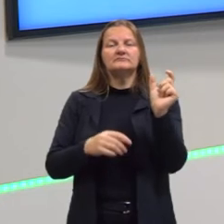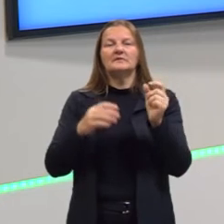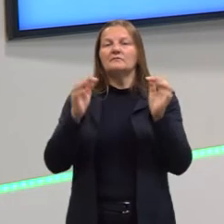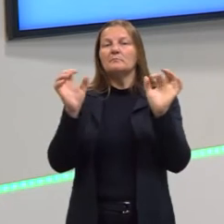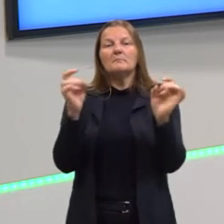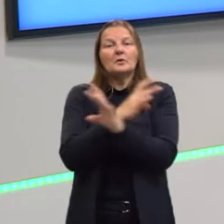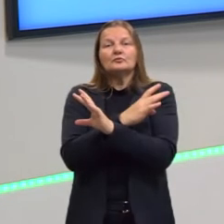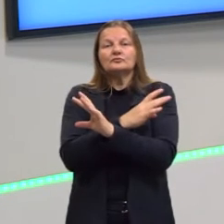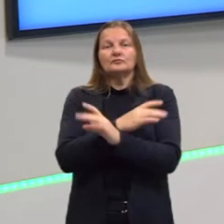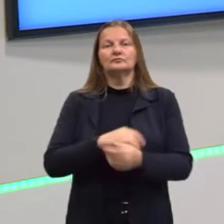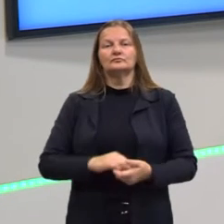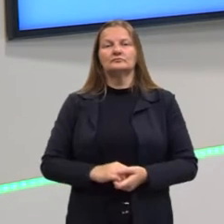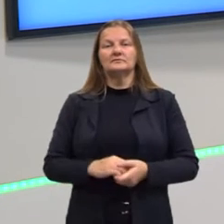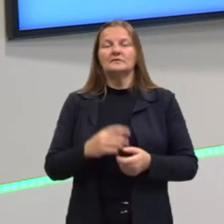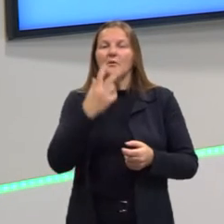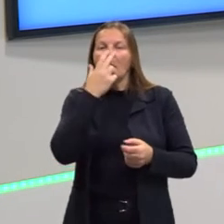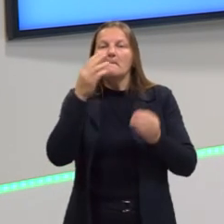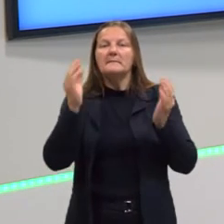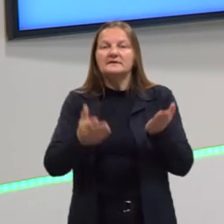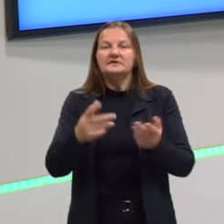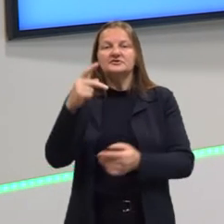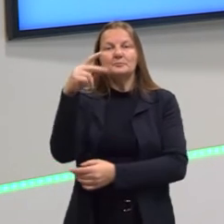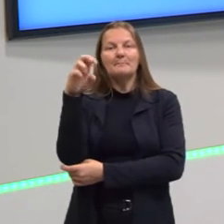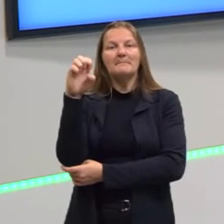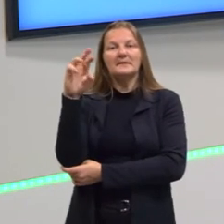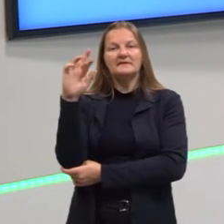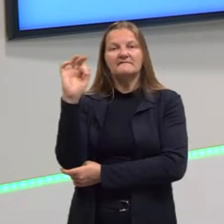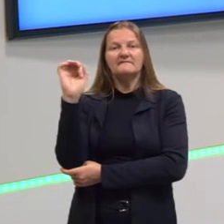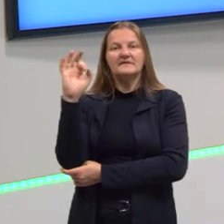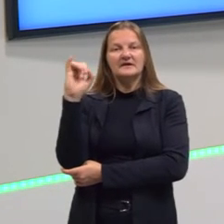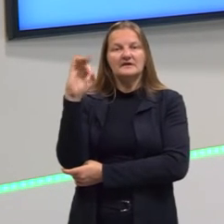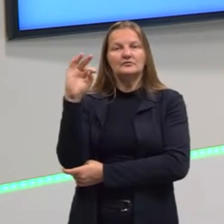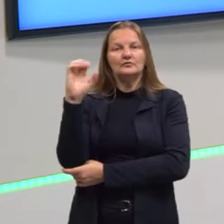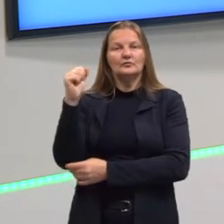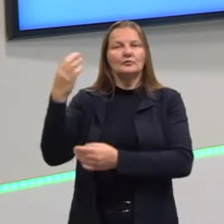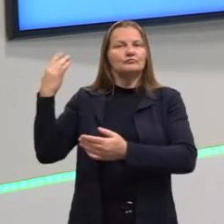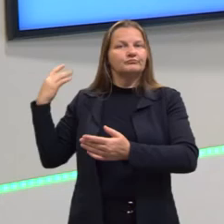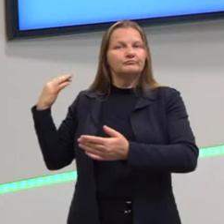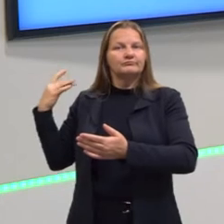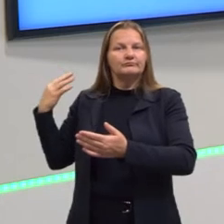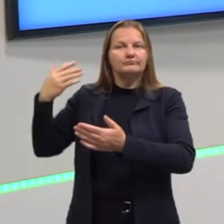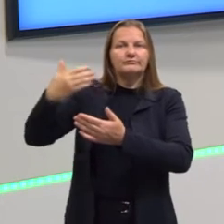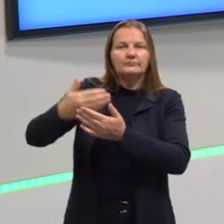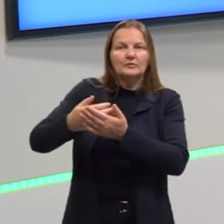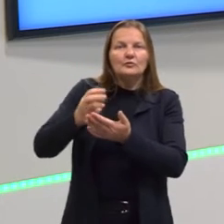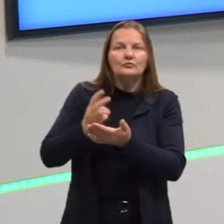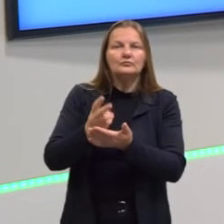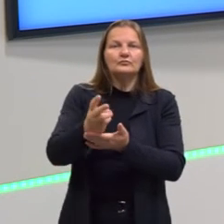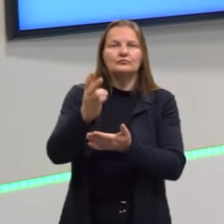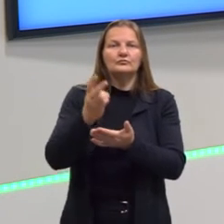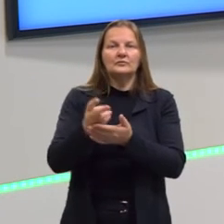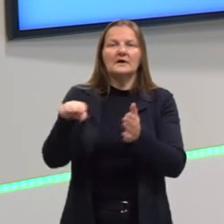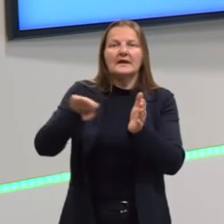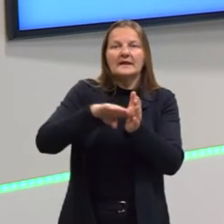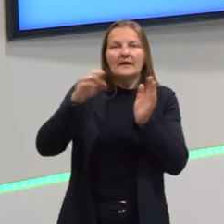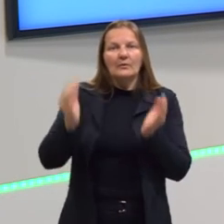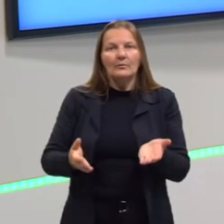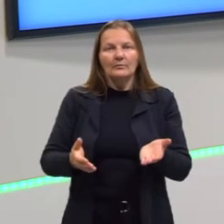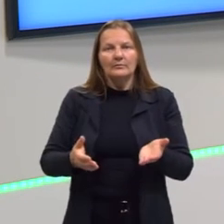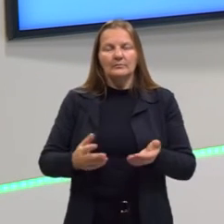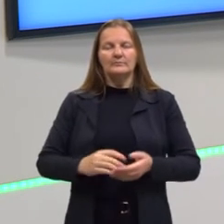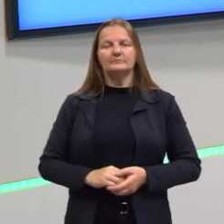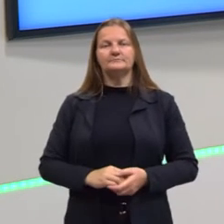feita ela está no presente então ela veio de lá do passado e continuou até o meu